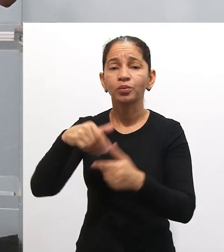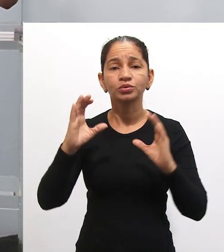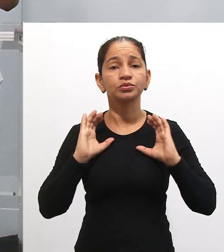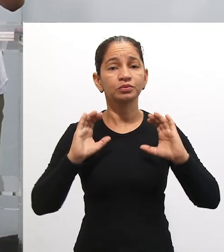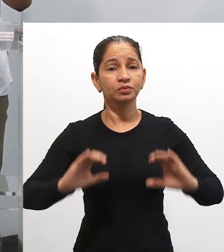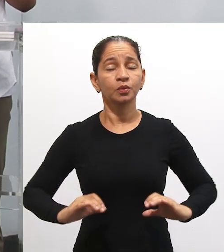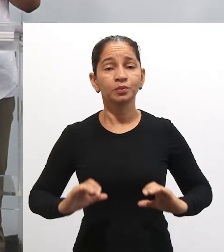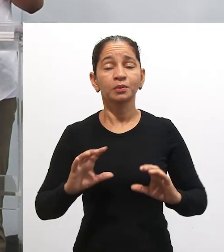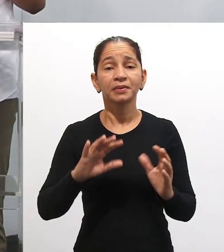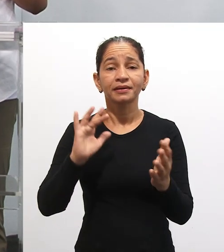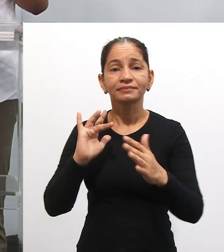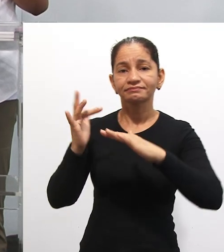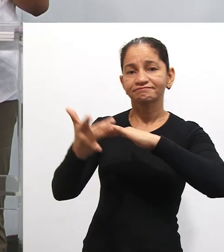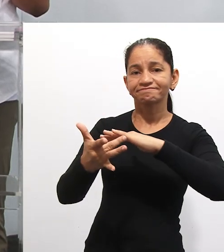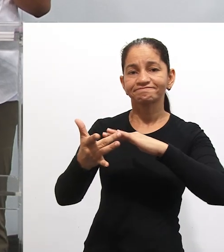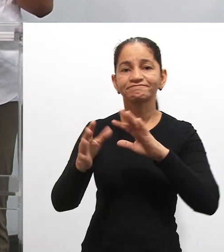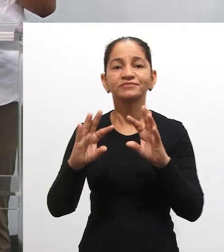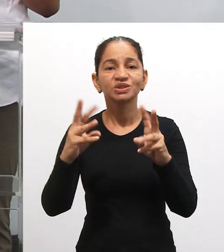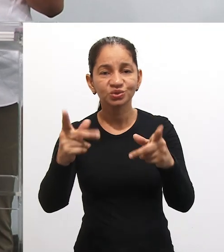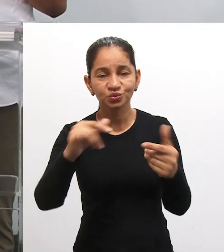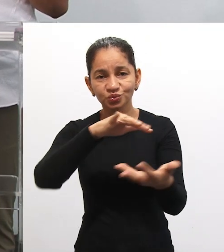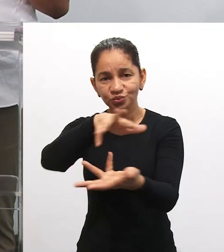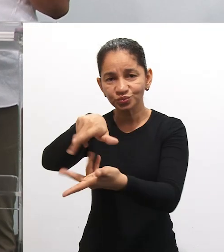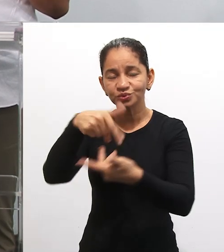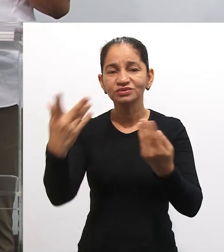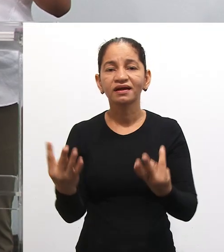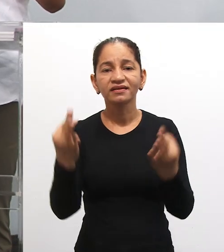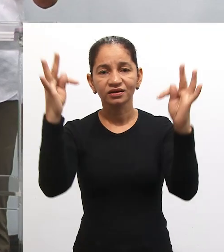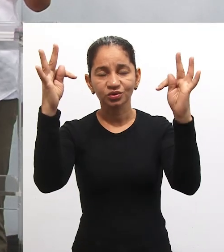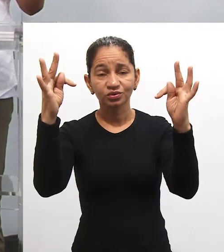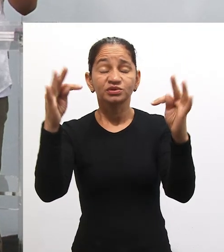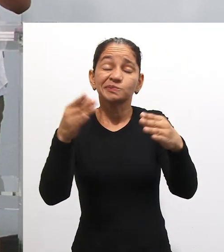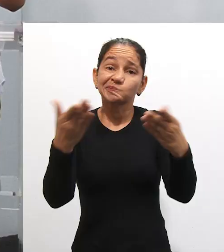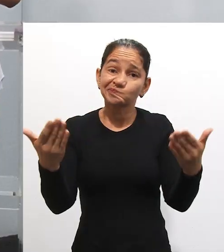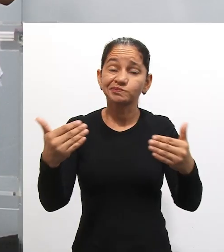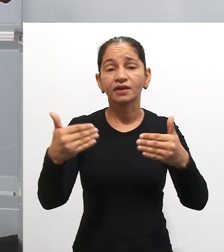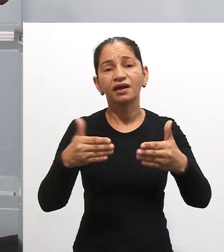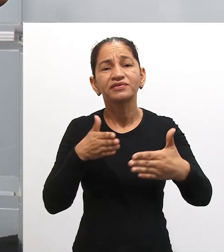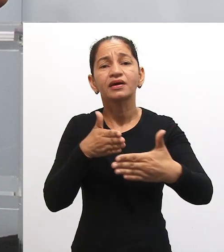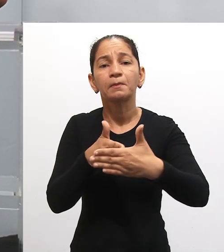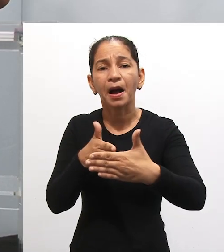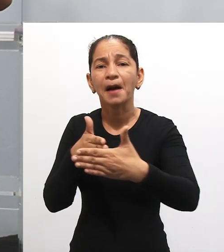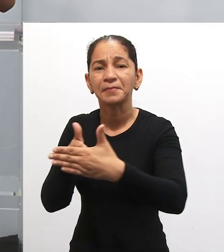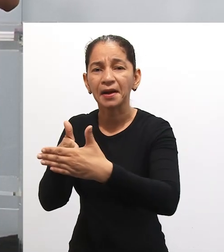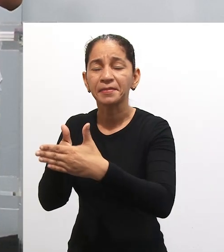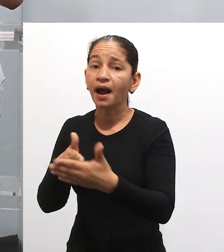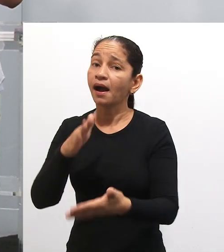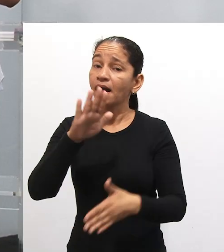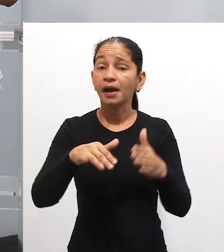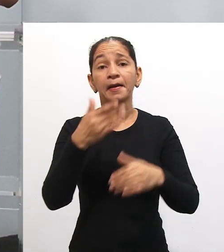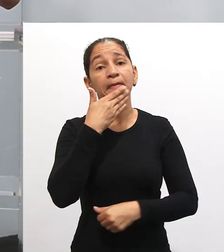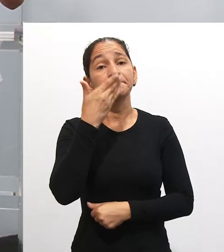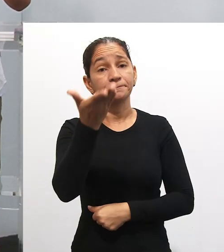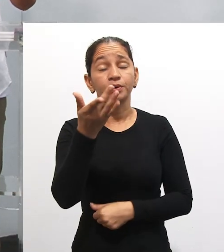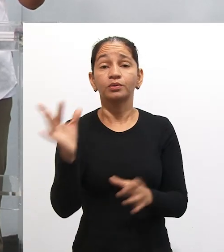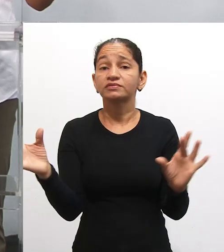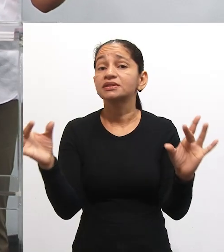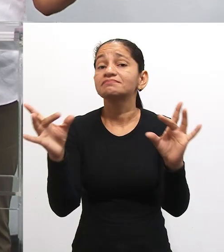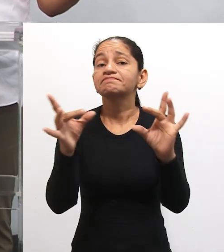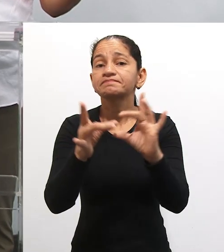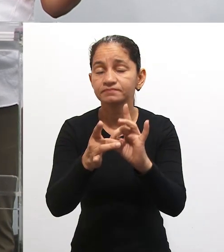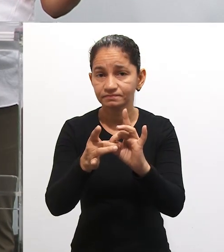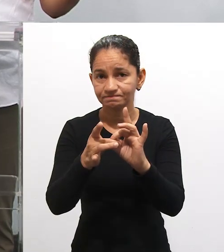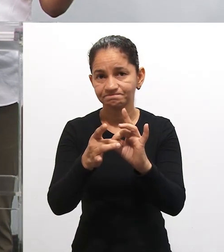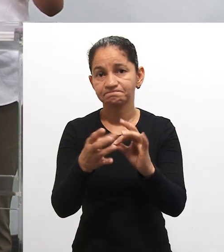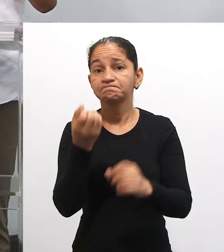virtual e nem se comportar dentro desse mundo virtual. E aí cria-se esse elo junto com o professor, o tutor